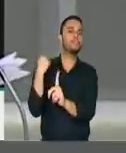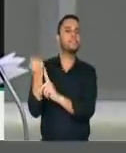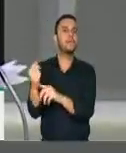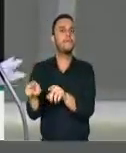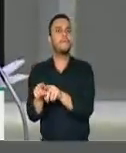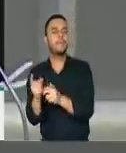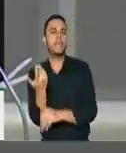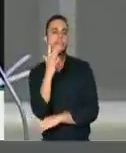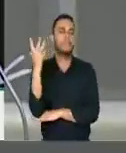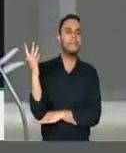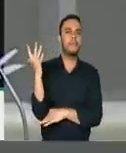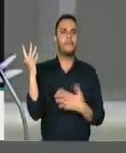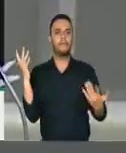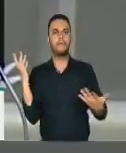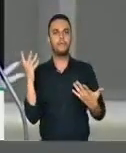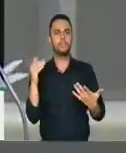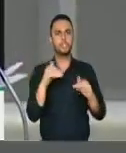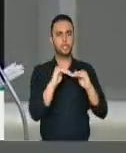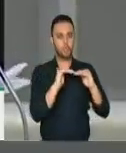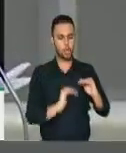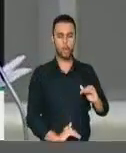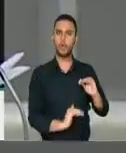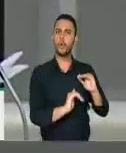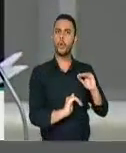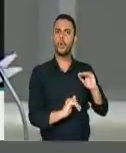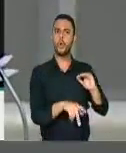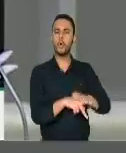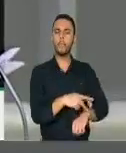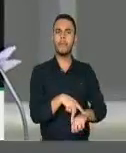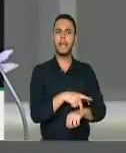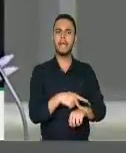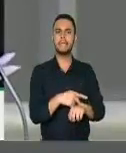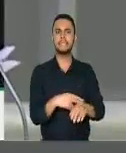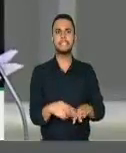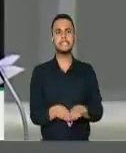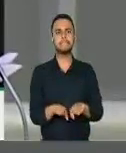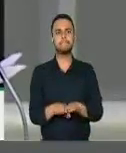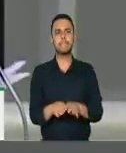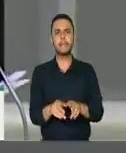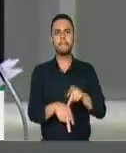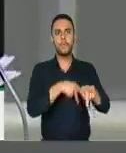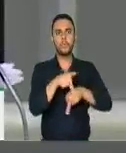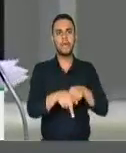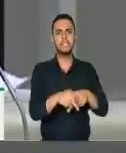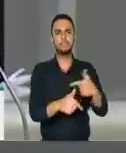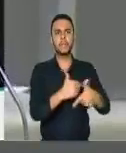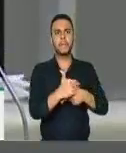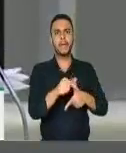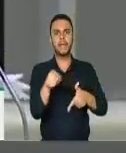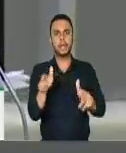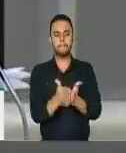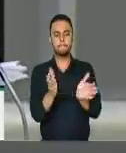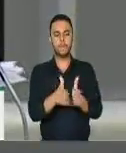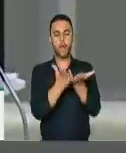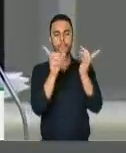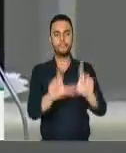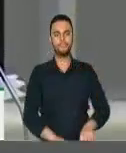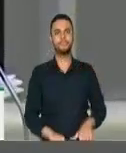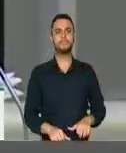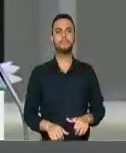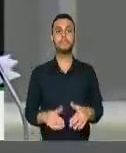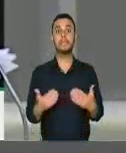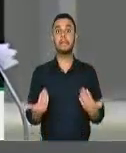o país no cenário geopolítico e empobrece a população trabalhadora. A